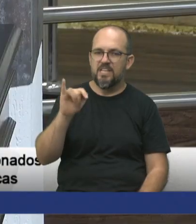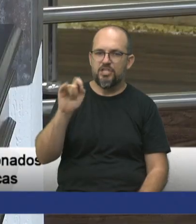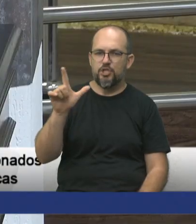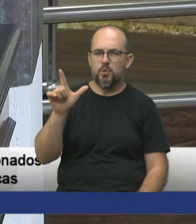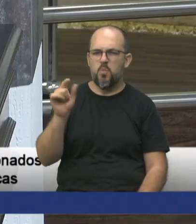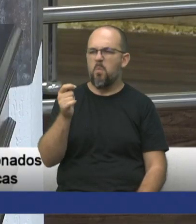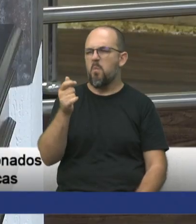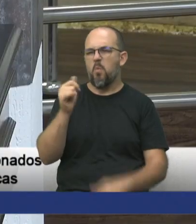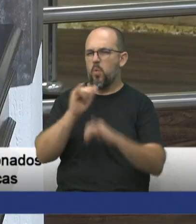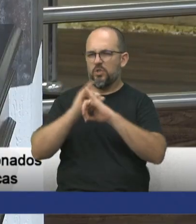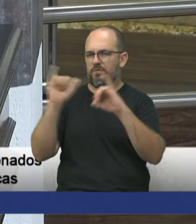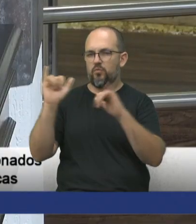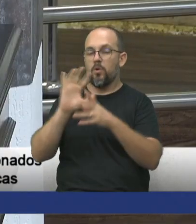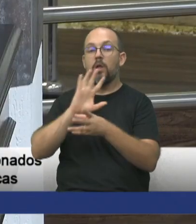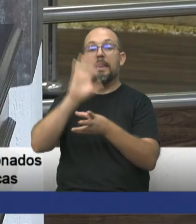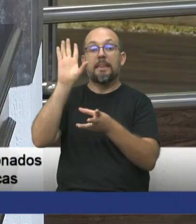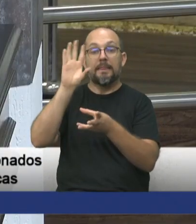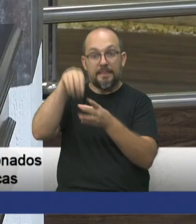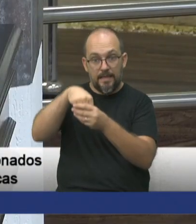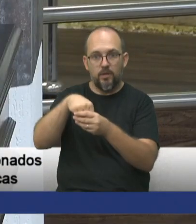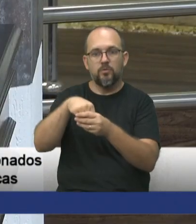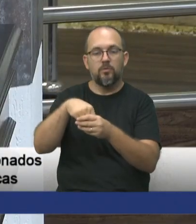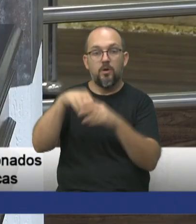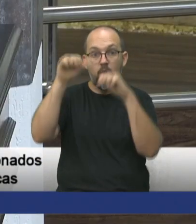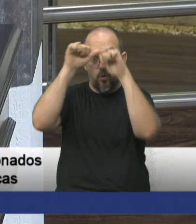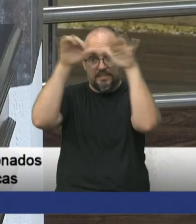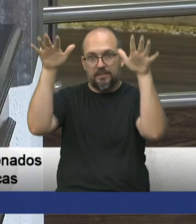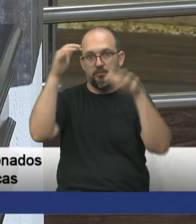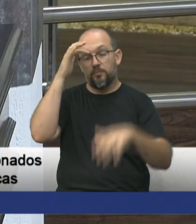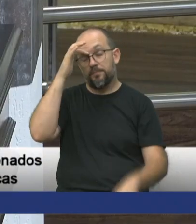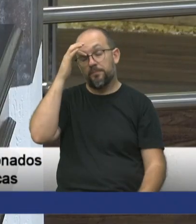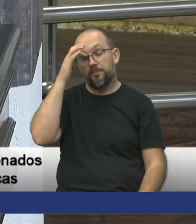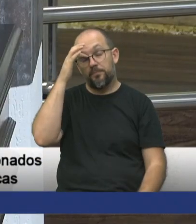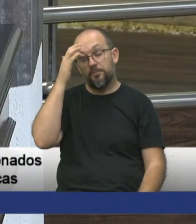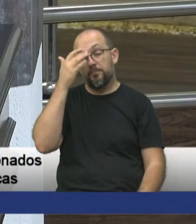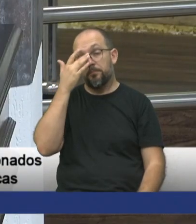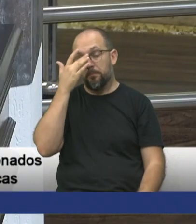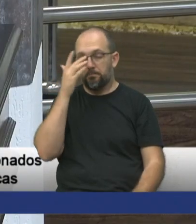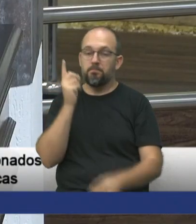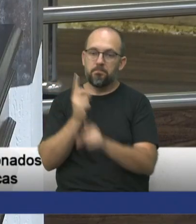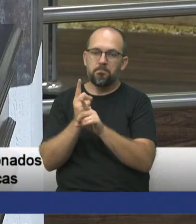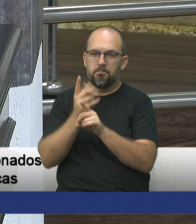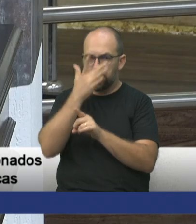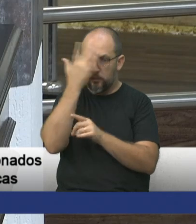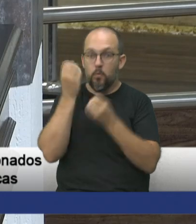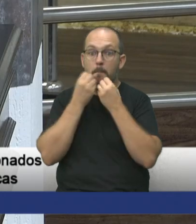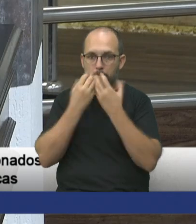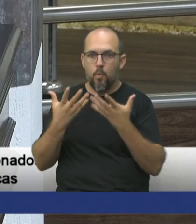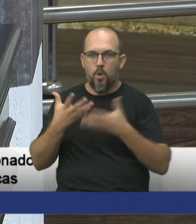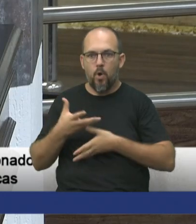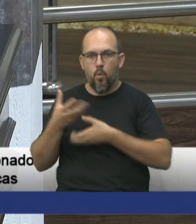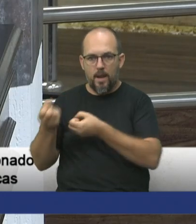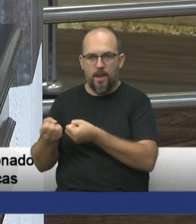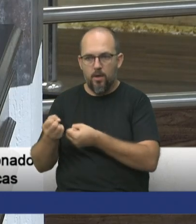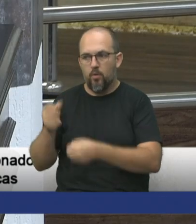dela está o autismo. Encontrei boas pessoas que me acolheram nessa cidade, entre elas a tia Neidinha, né,